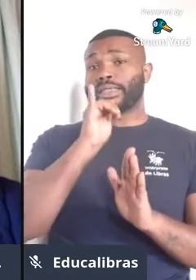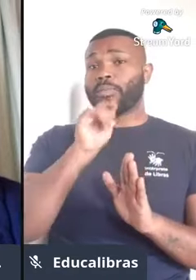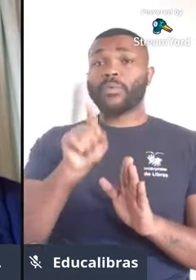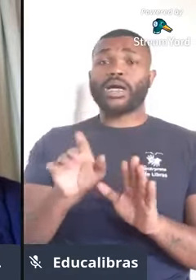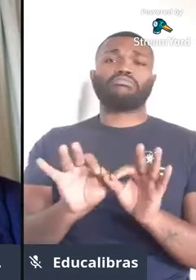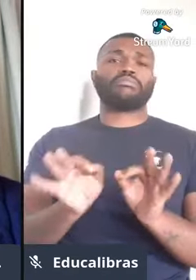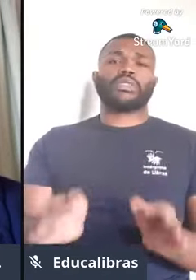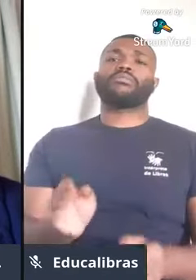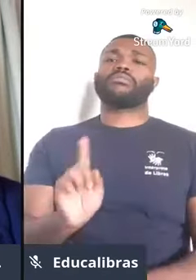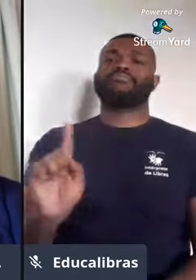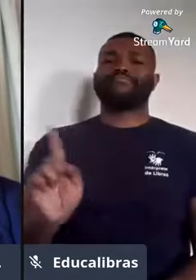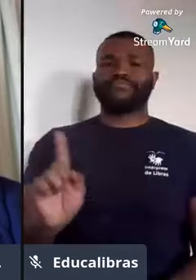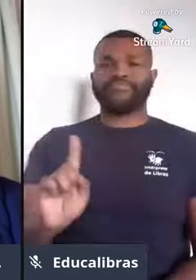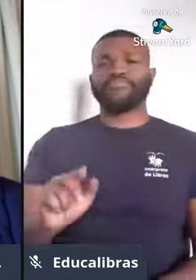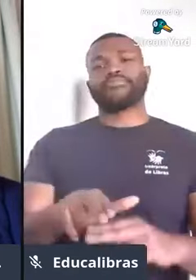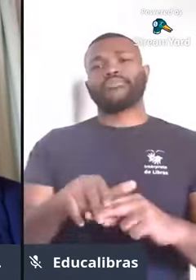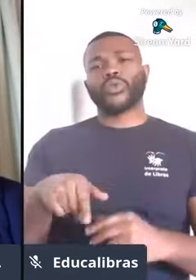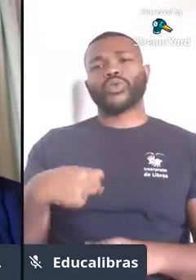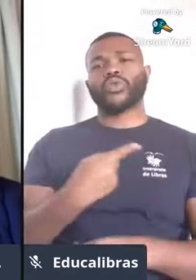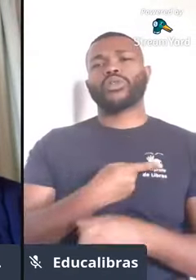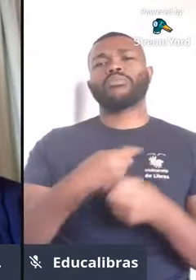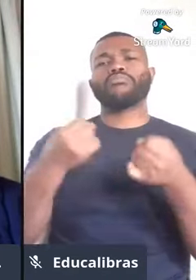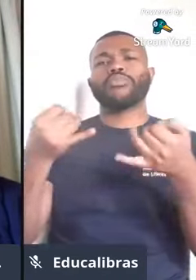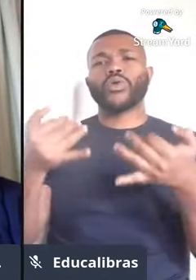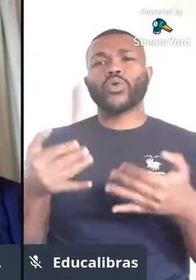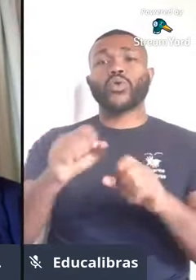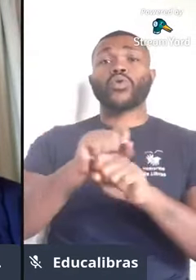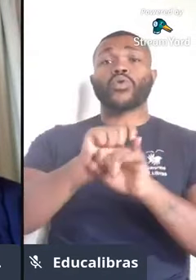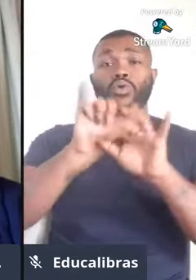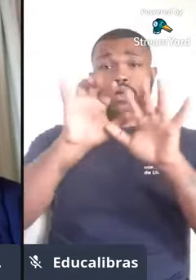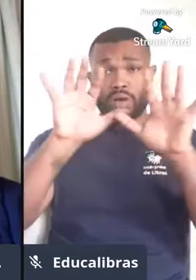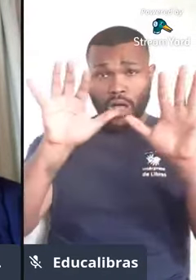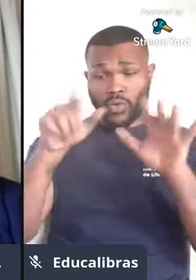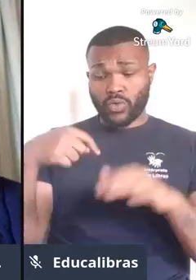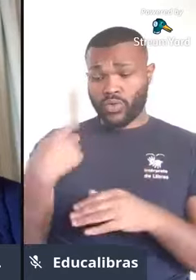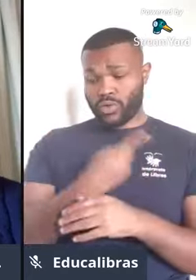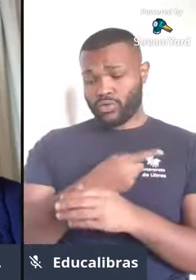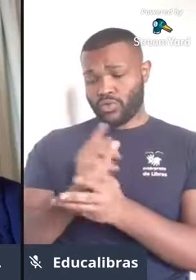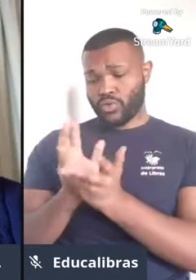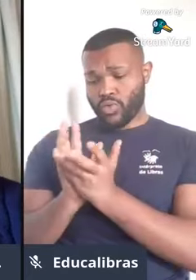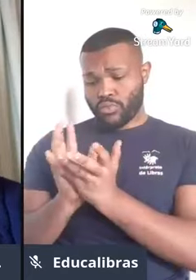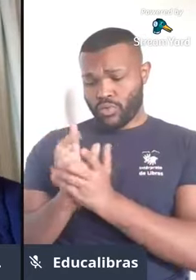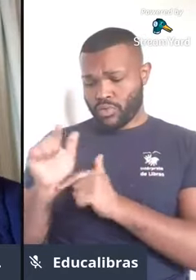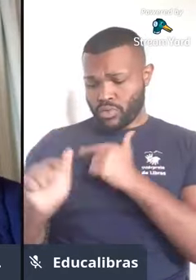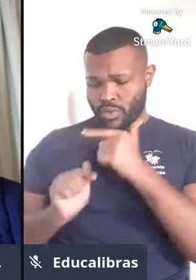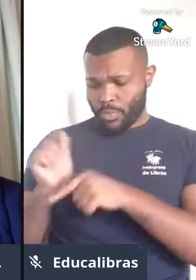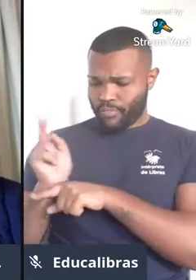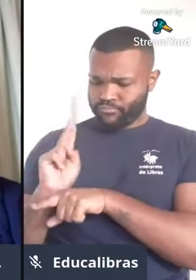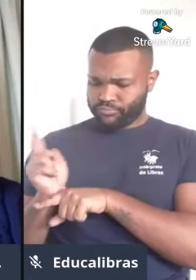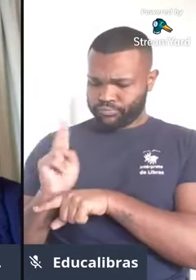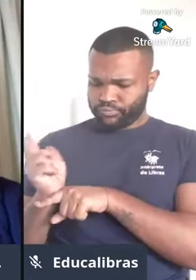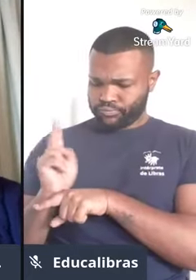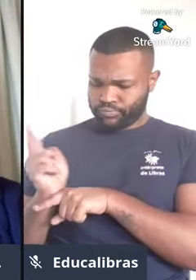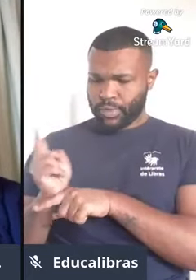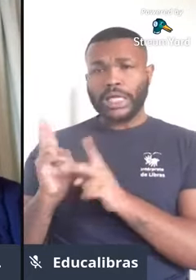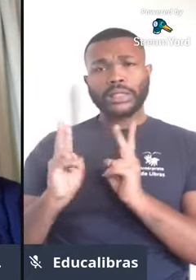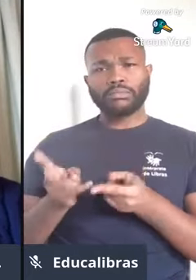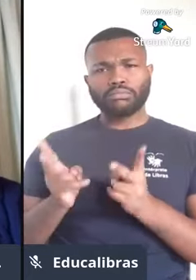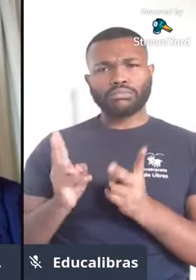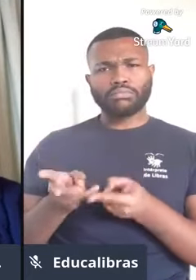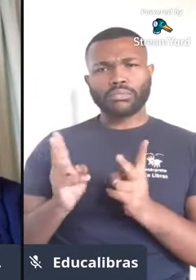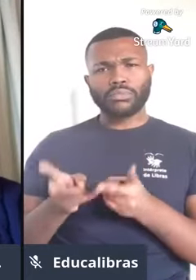que nós deixamos claro que nunca abrindo mão do nosso papel de fiscalização e, sempre que necessário, lavrando os autos